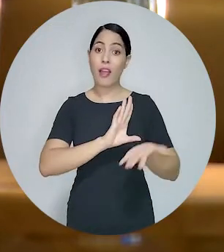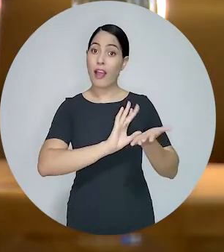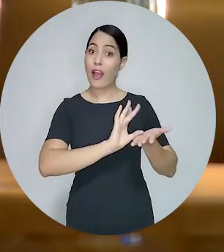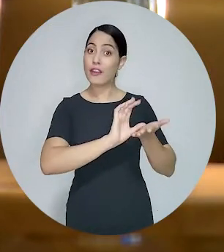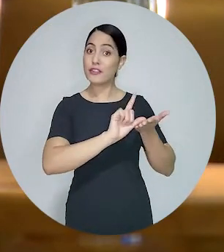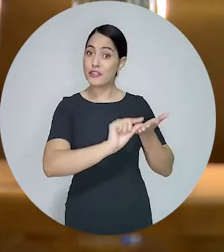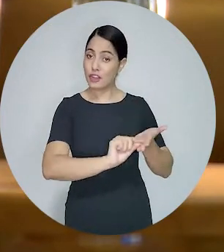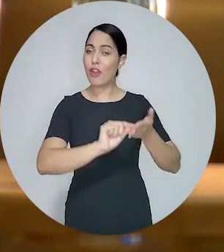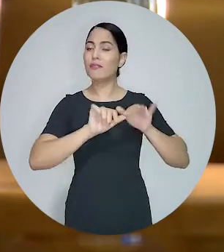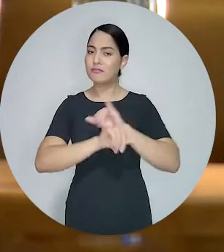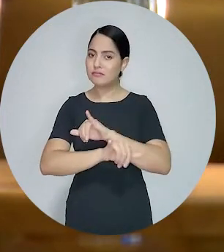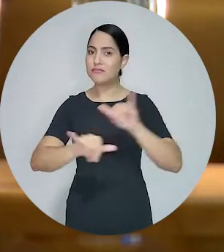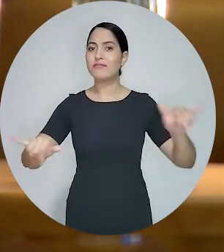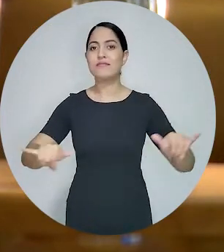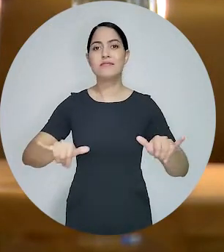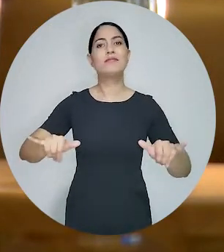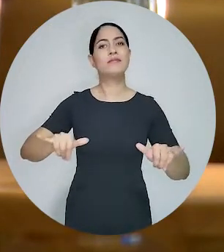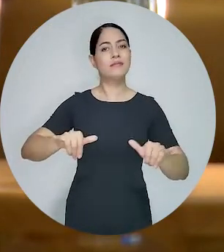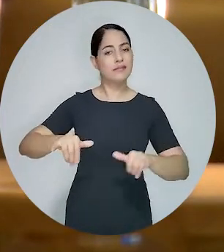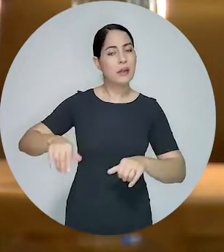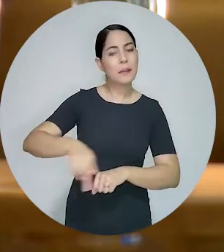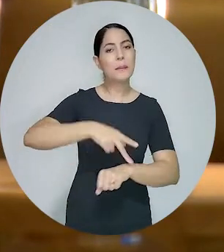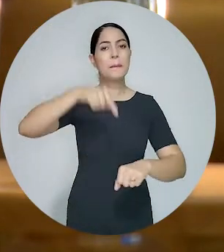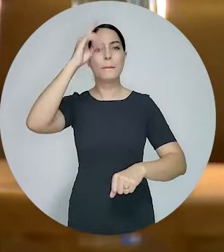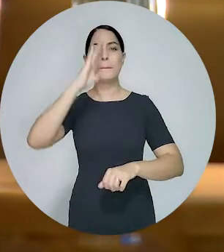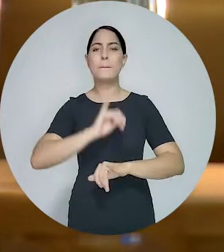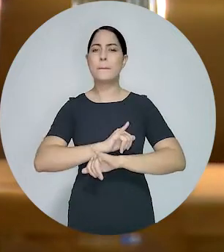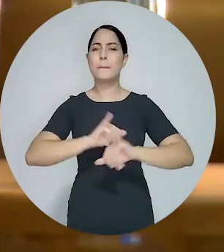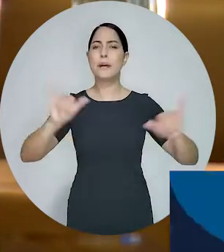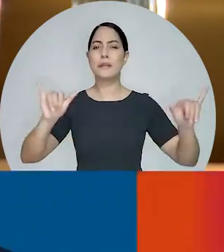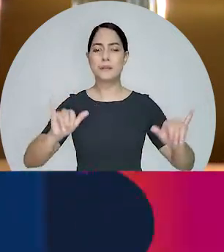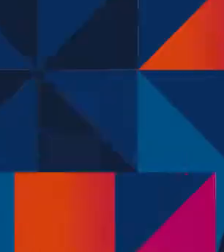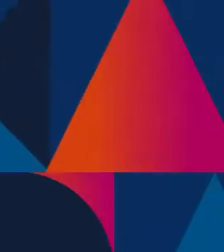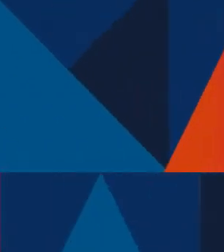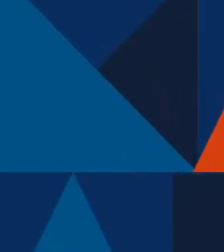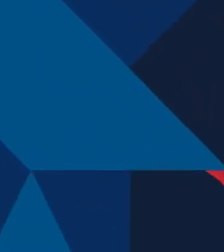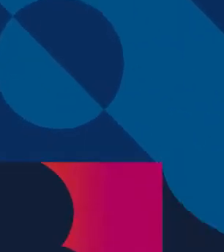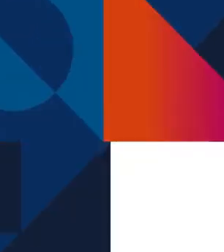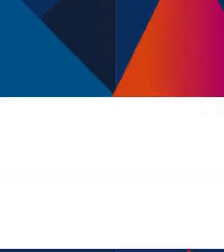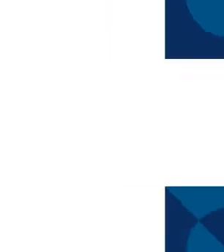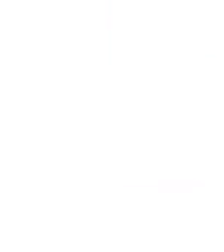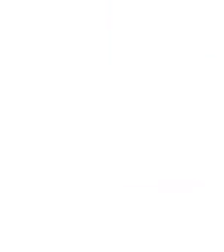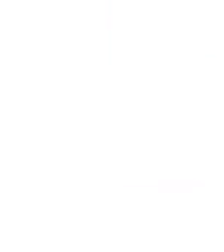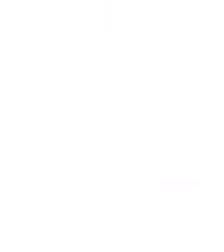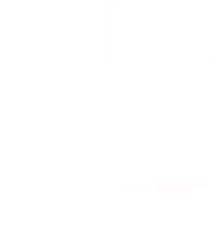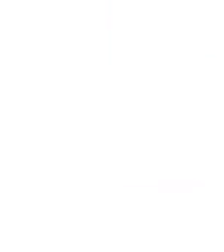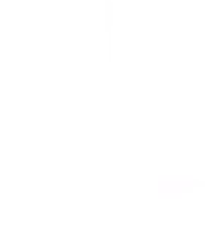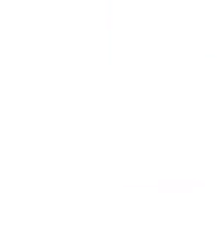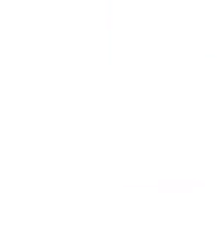foram publicados na imprensa nacional e repercutidos em todo o país.